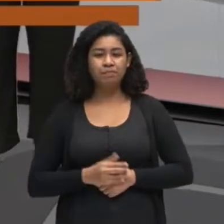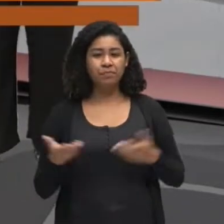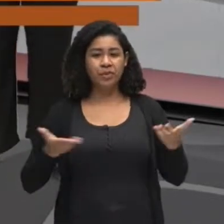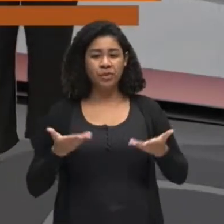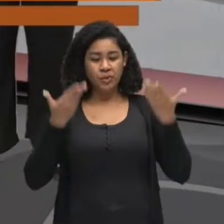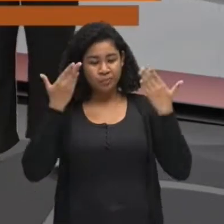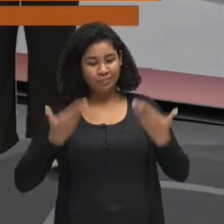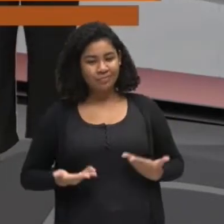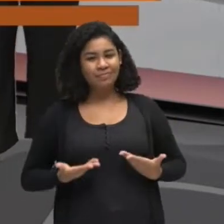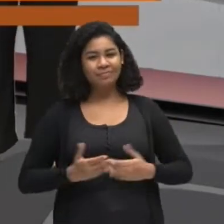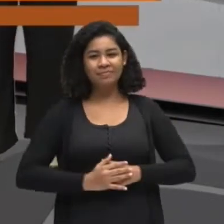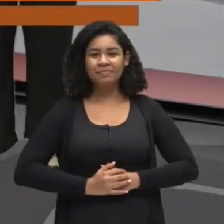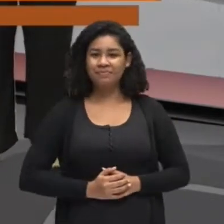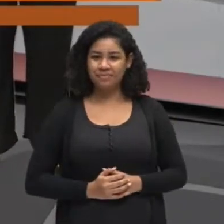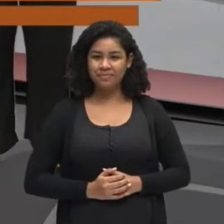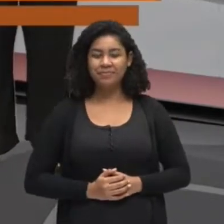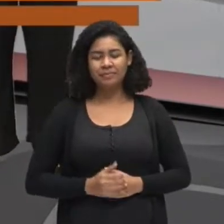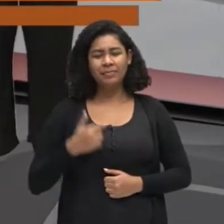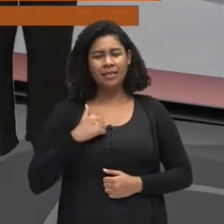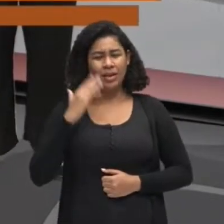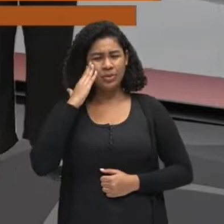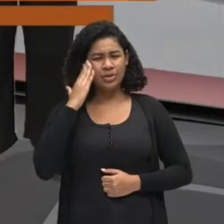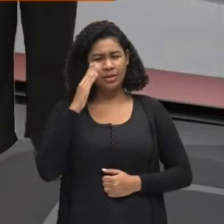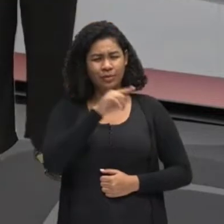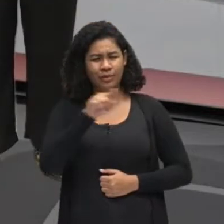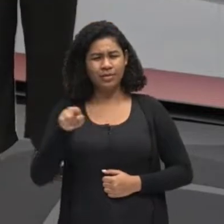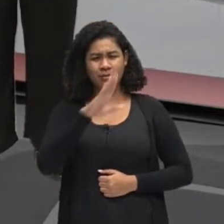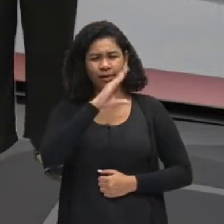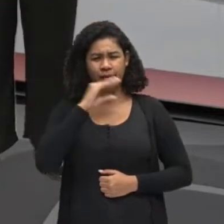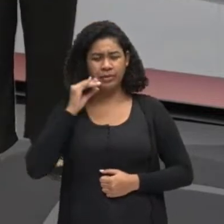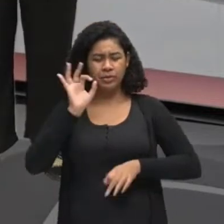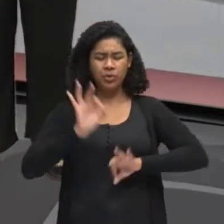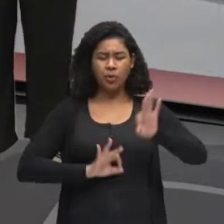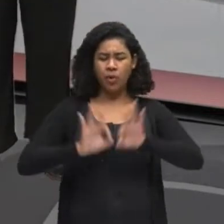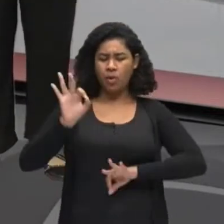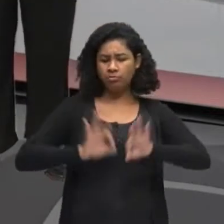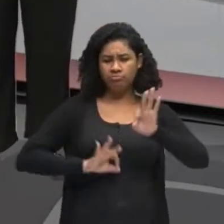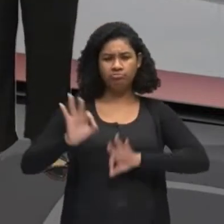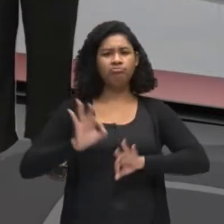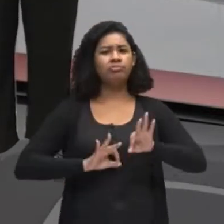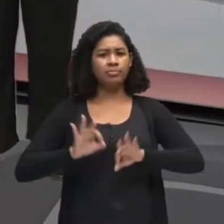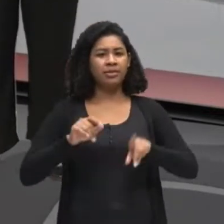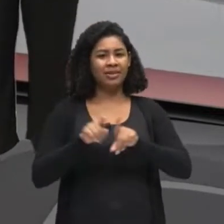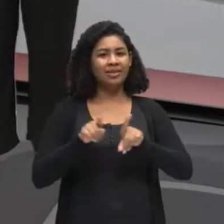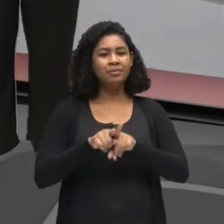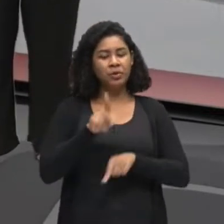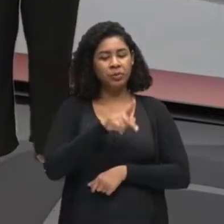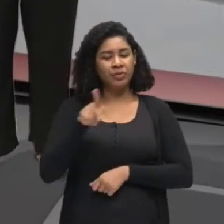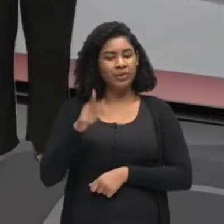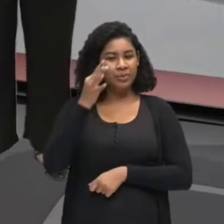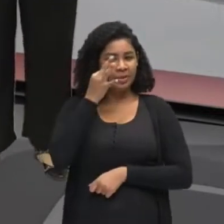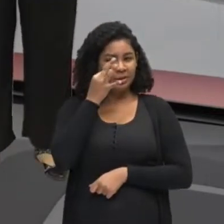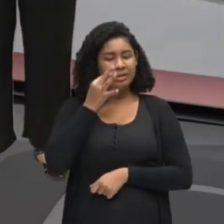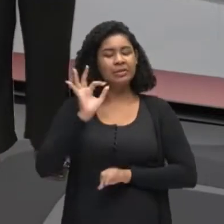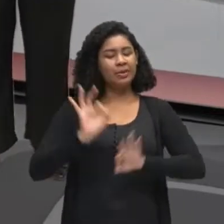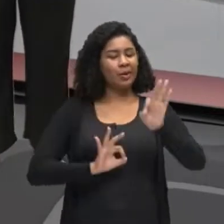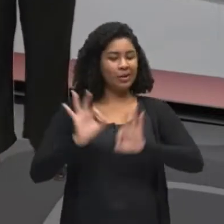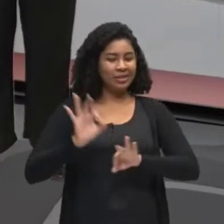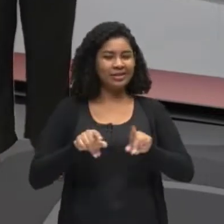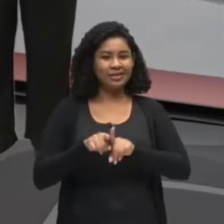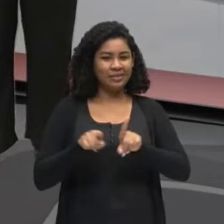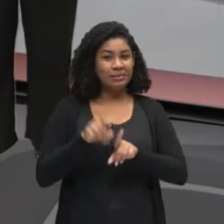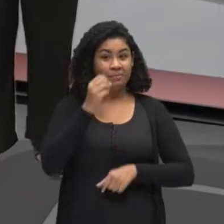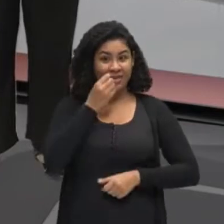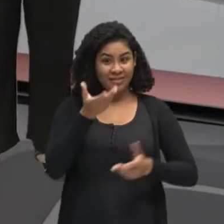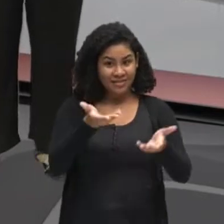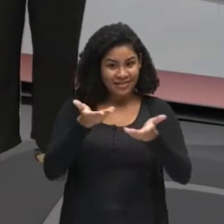nesse primeiro momento. Como eu sei que vocês são crianças muito organizadas, bem como os nossos colegas presenciais, bem-vindos, vou trazer aí